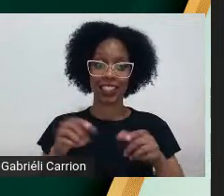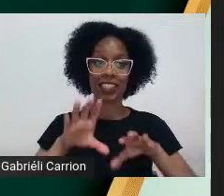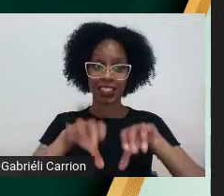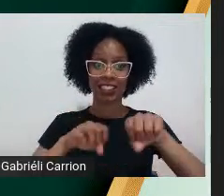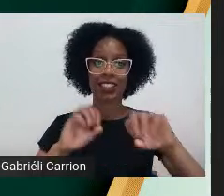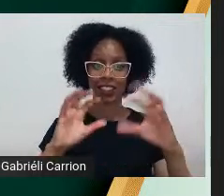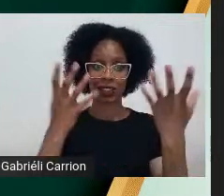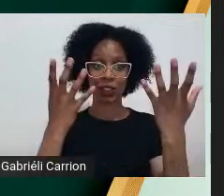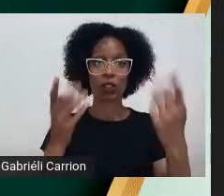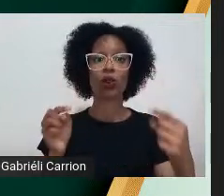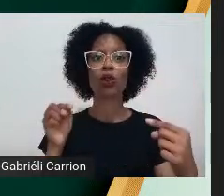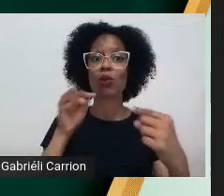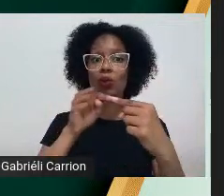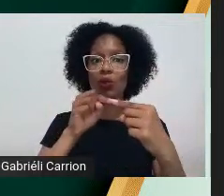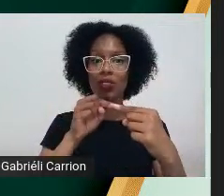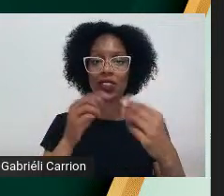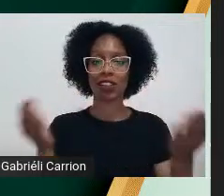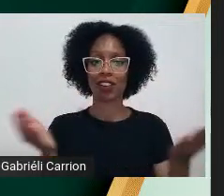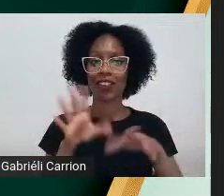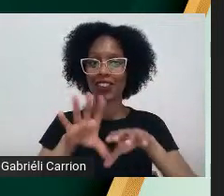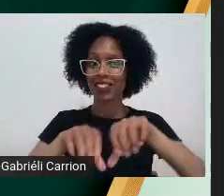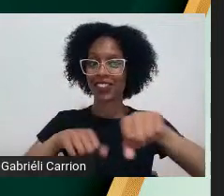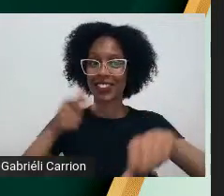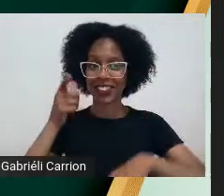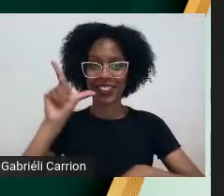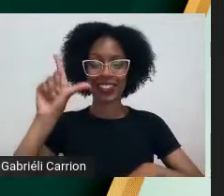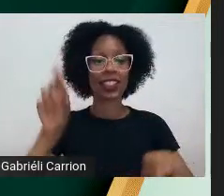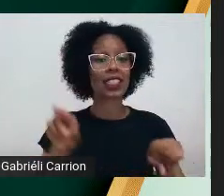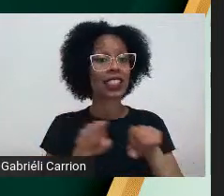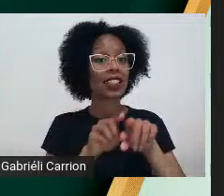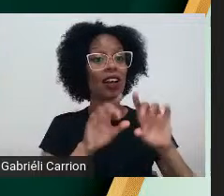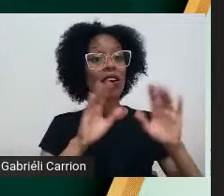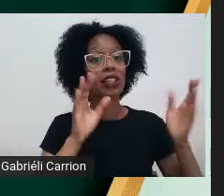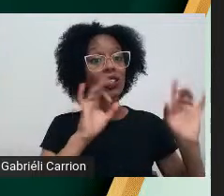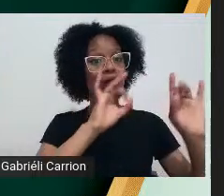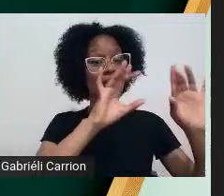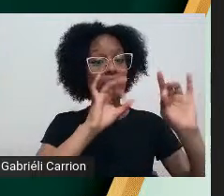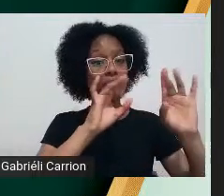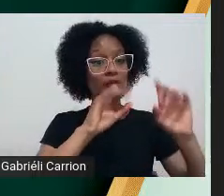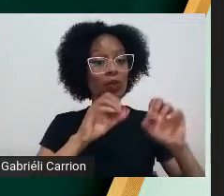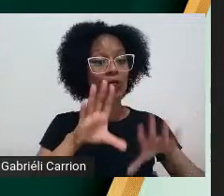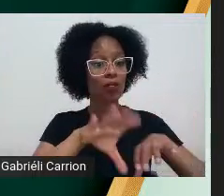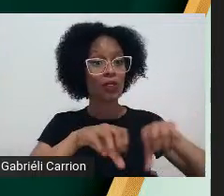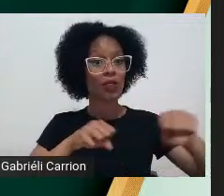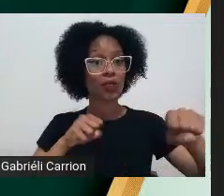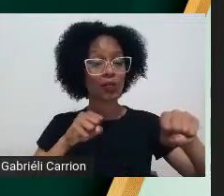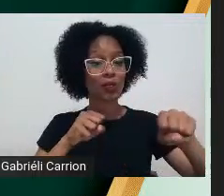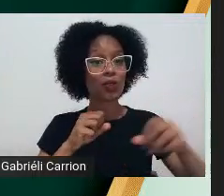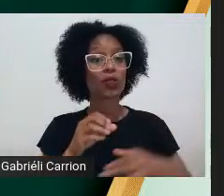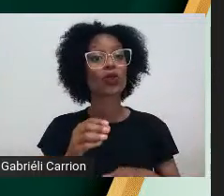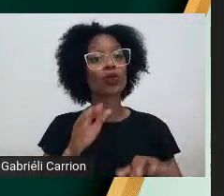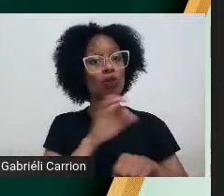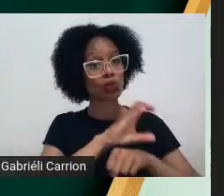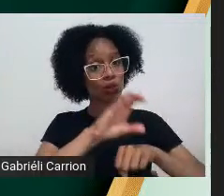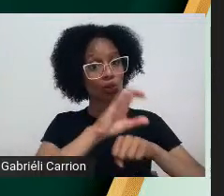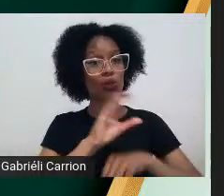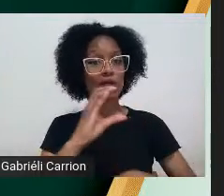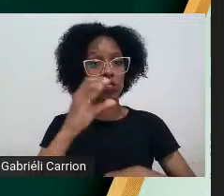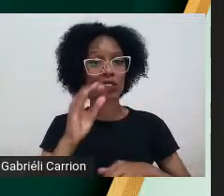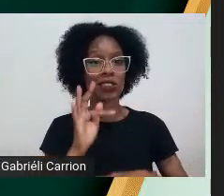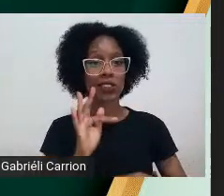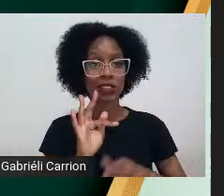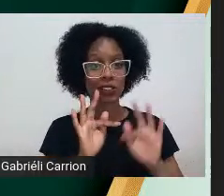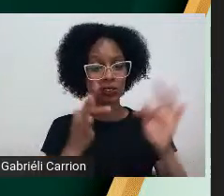com o objetivo de colar o grau, em especial as nossas formandas do curso de Ciência e Tecnologia de